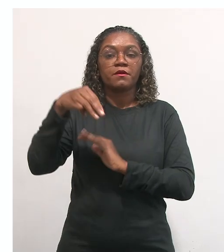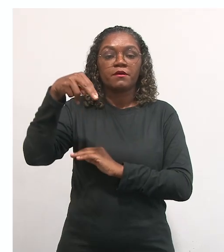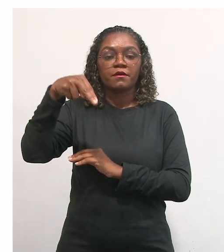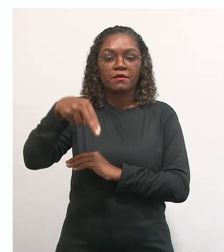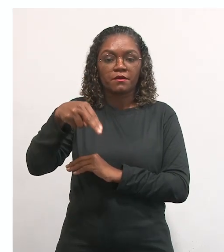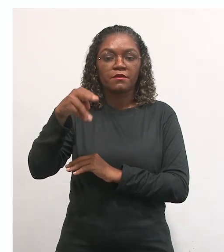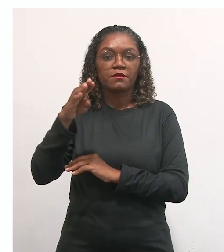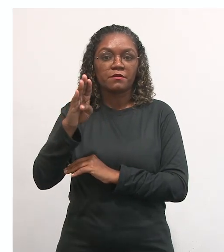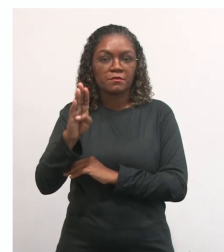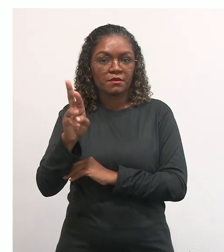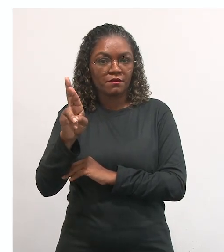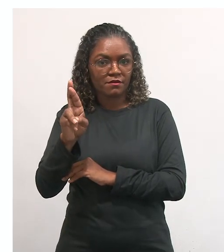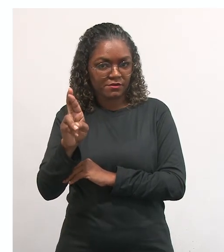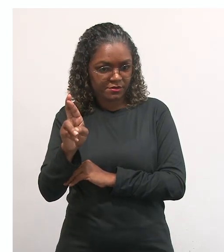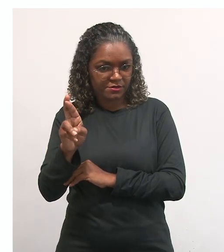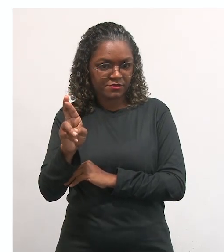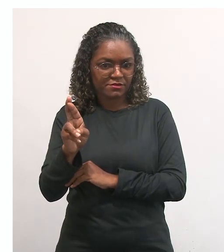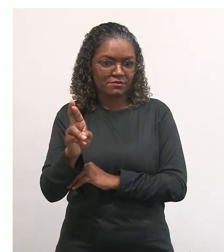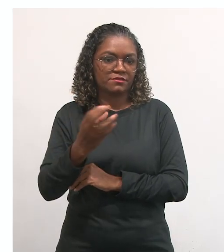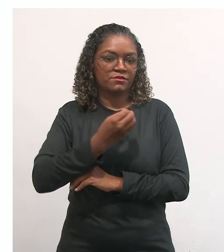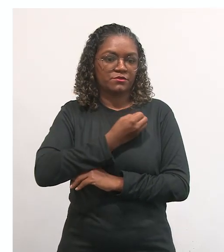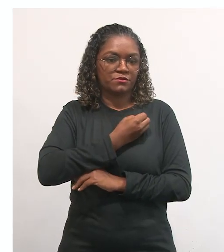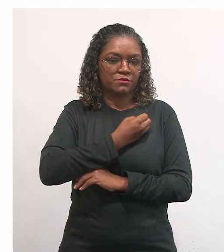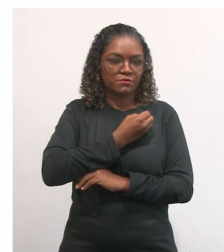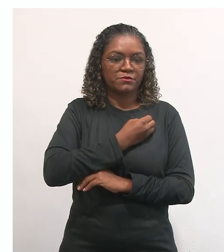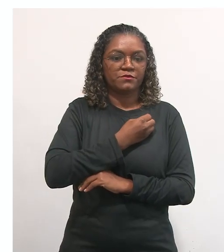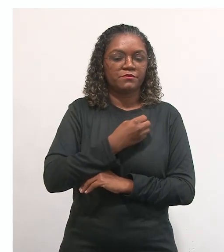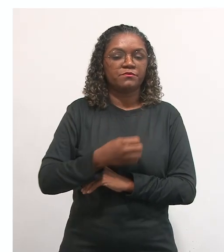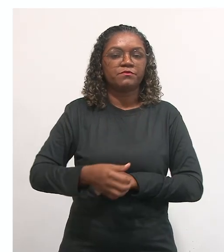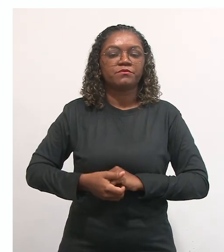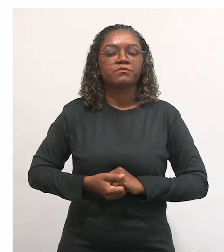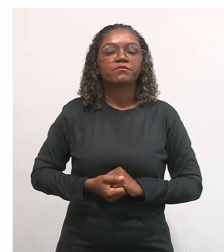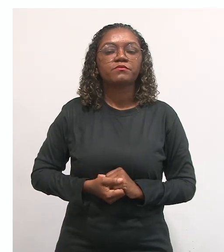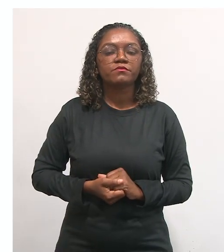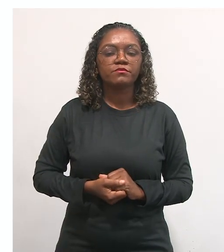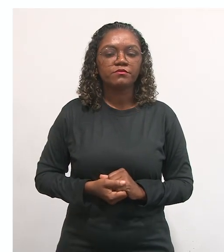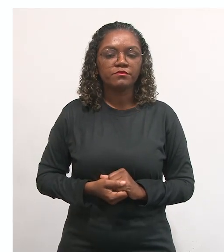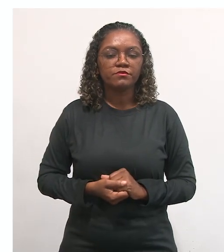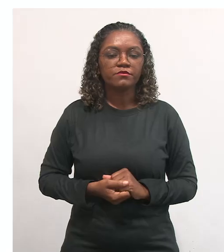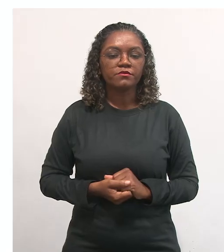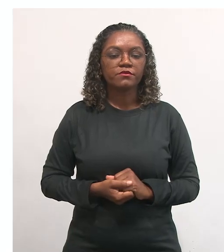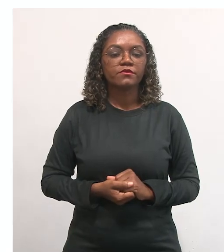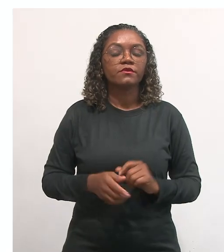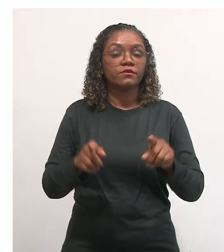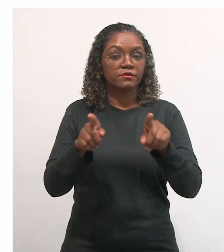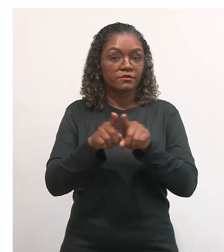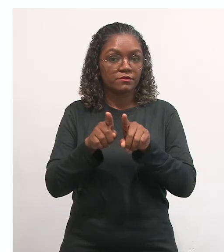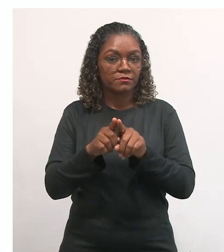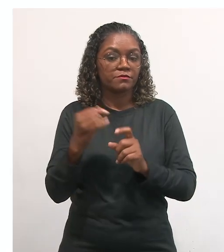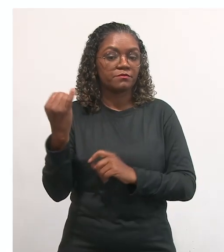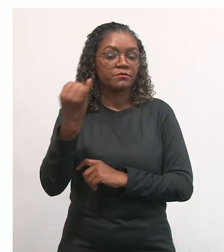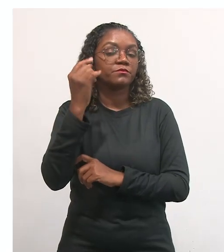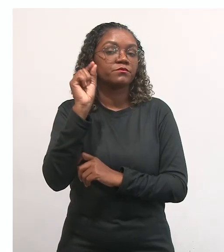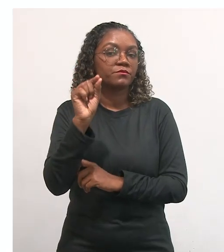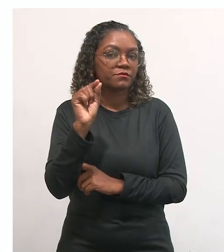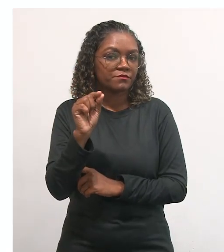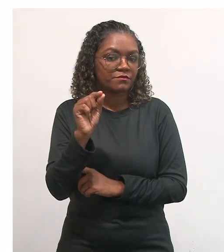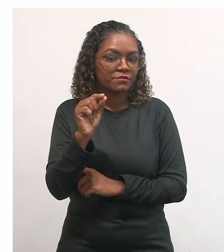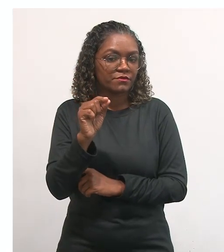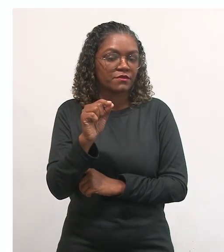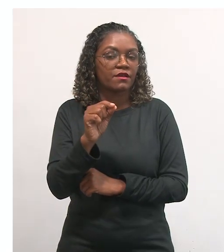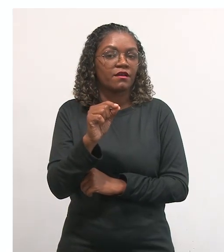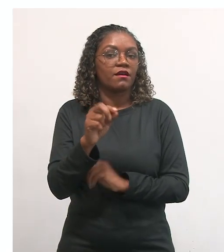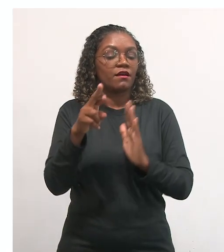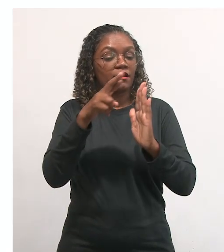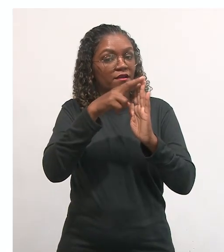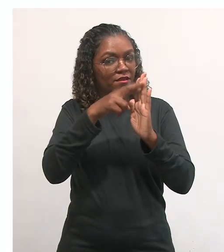NBR 10520 a 6023 e a 624 tá outra coisa é importante que você vá